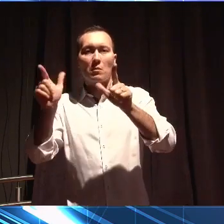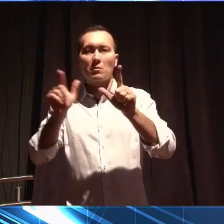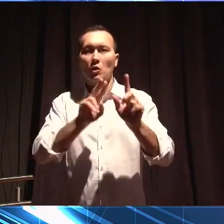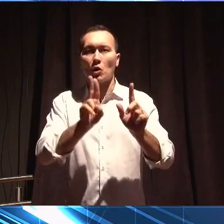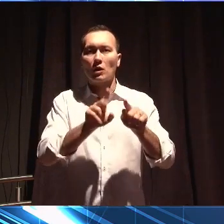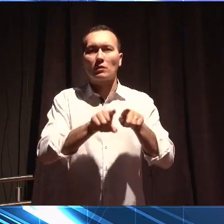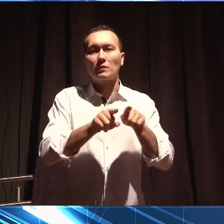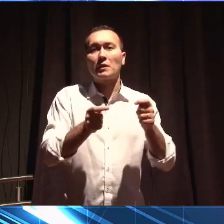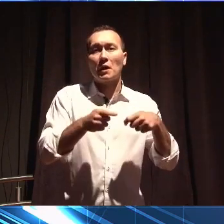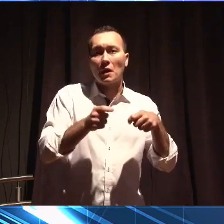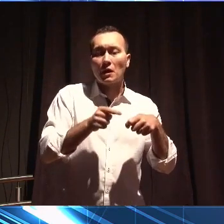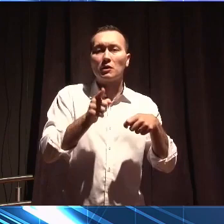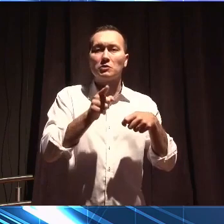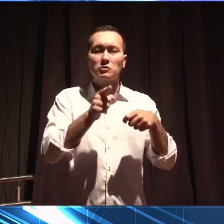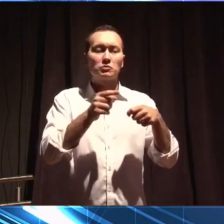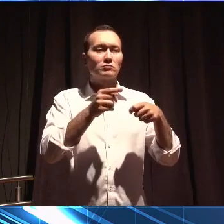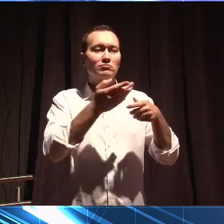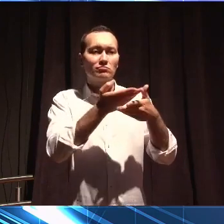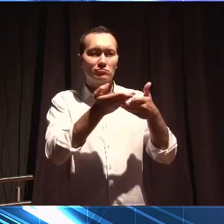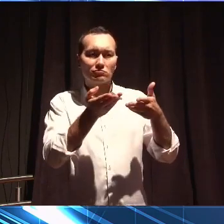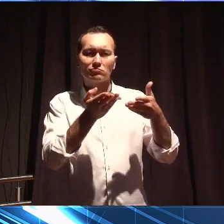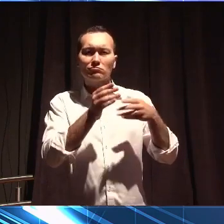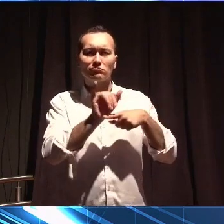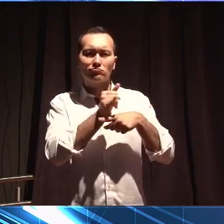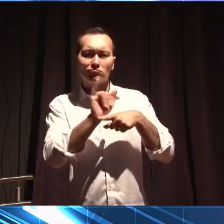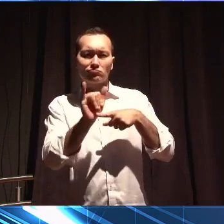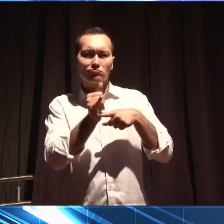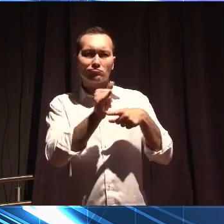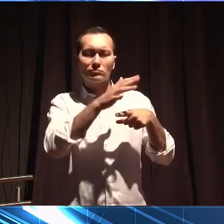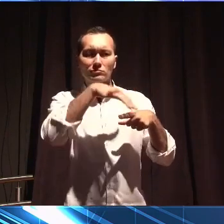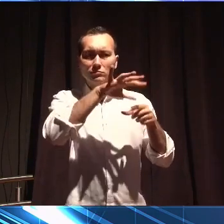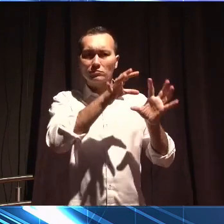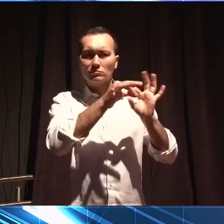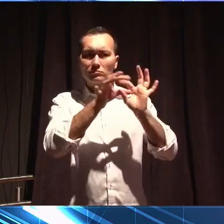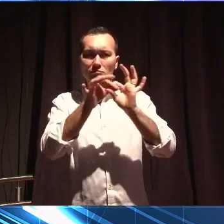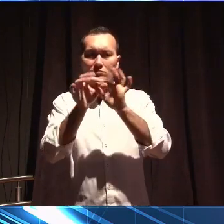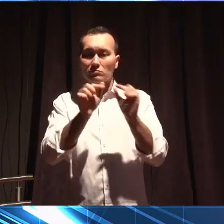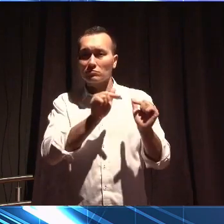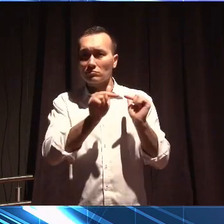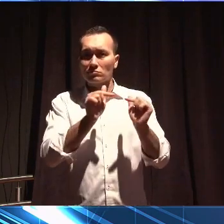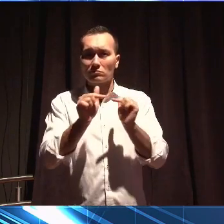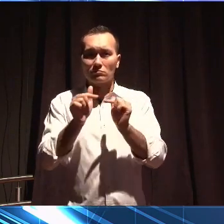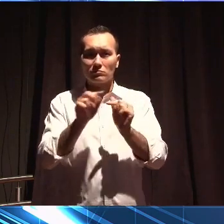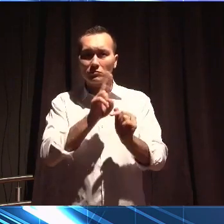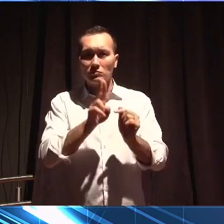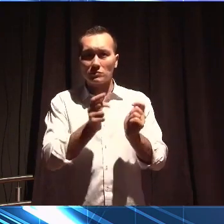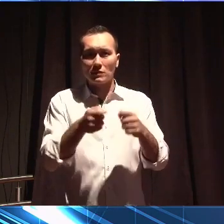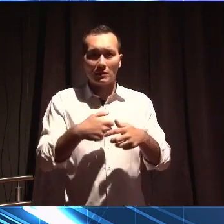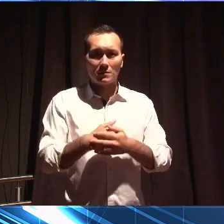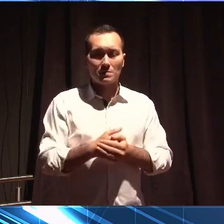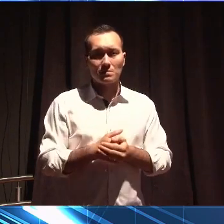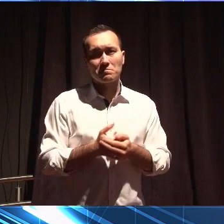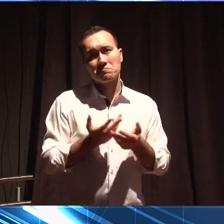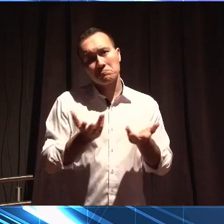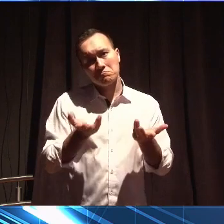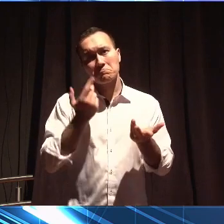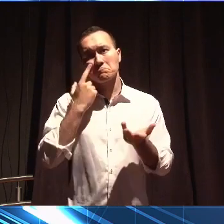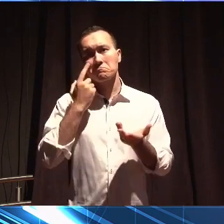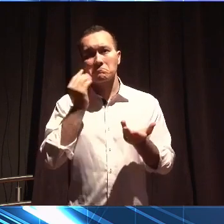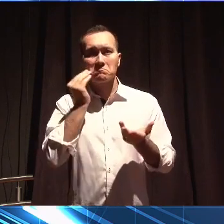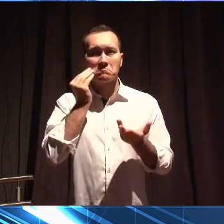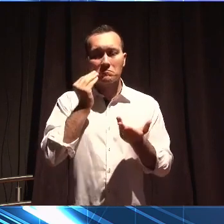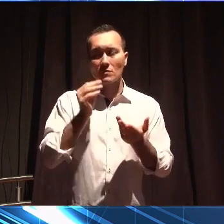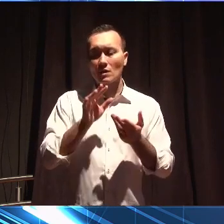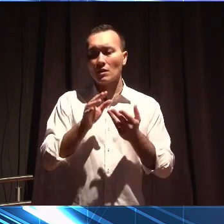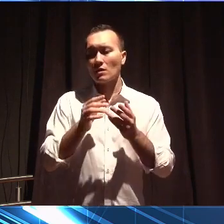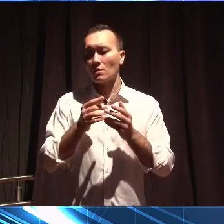um Terraform para criar a sua infra as a code. Então, vale a pena ir levar essas provocações, mas tudo depende também do tamanho do time que